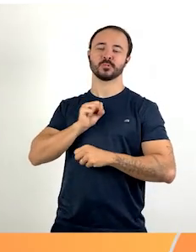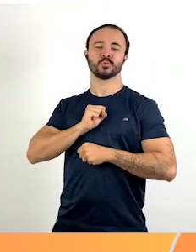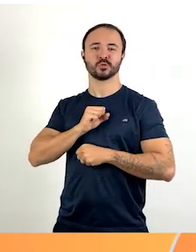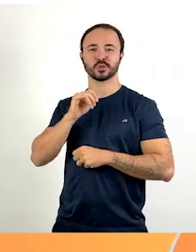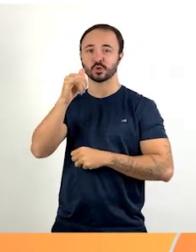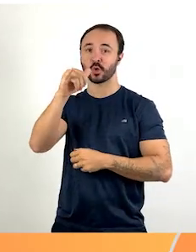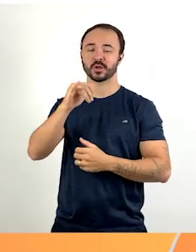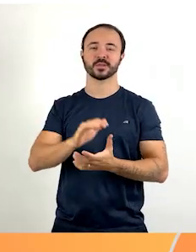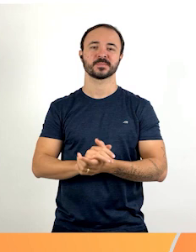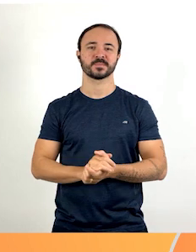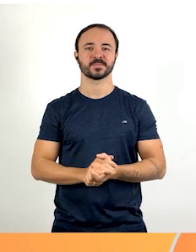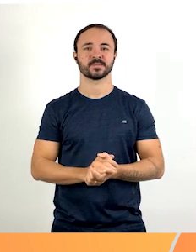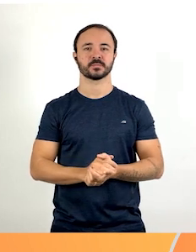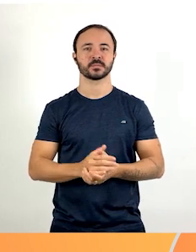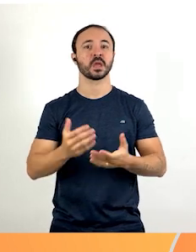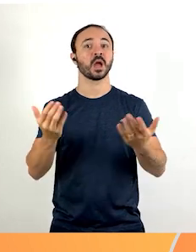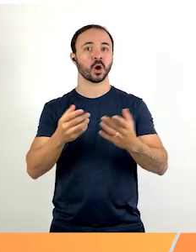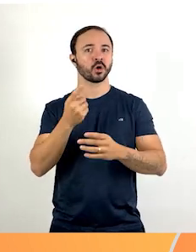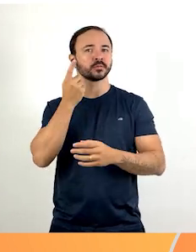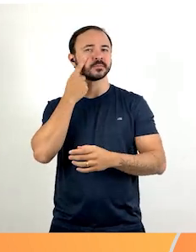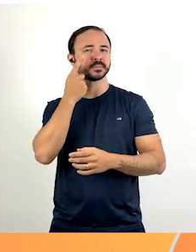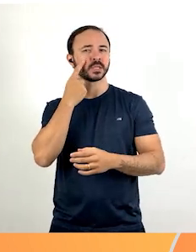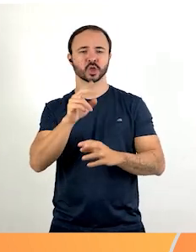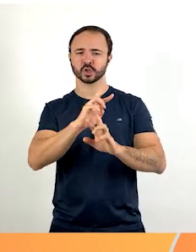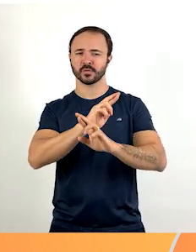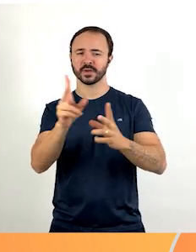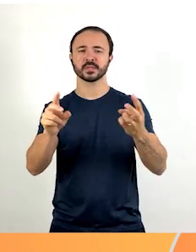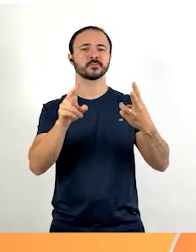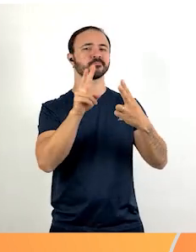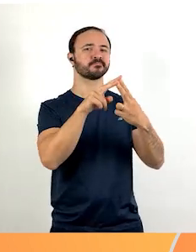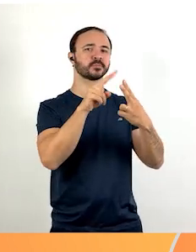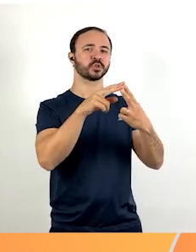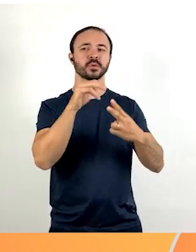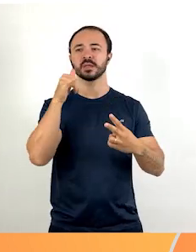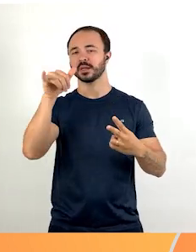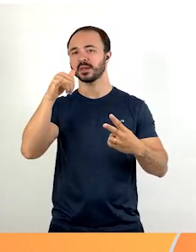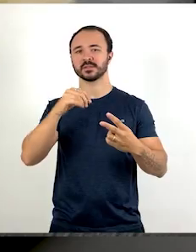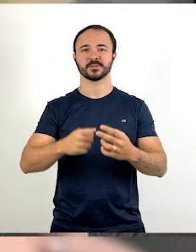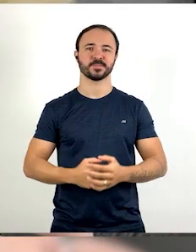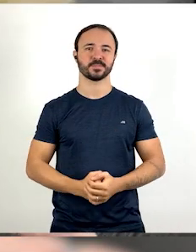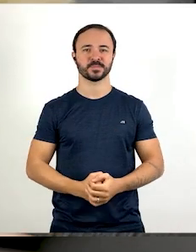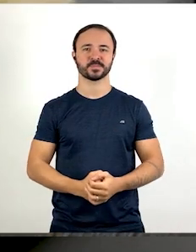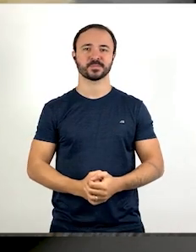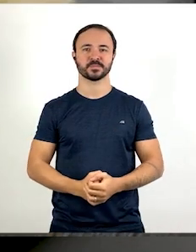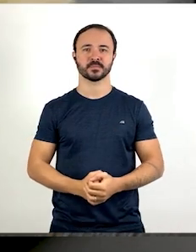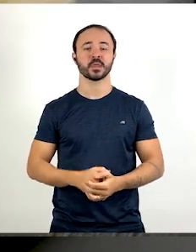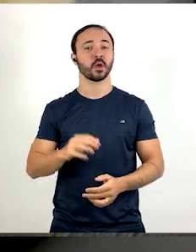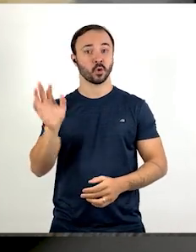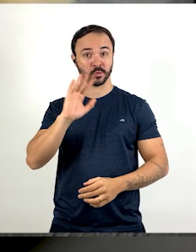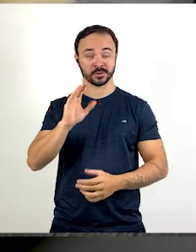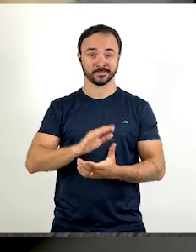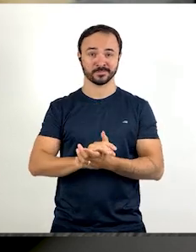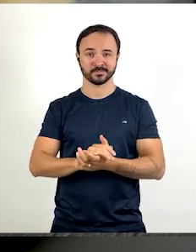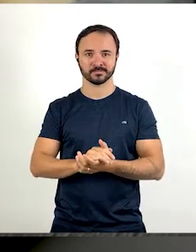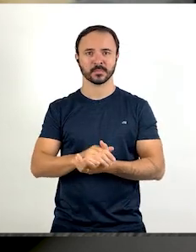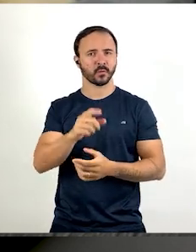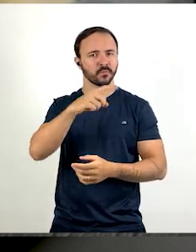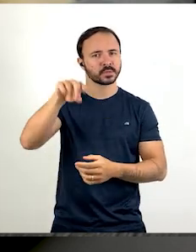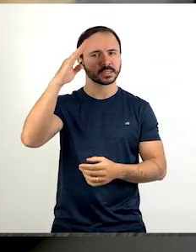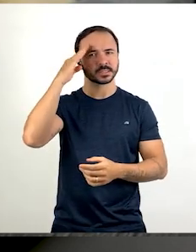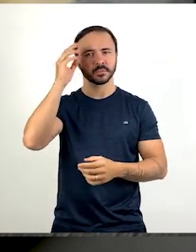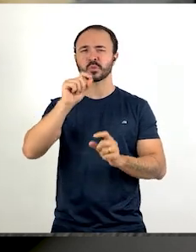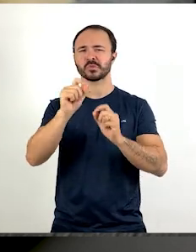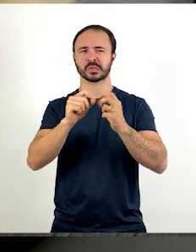choques. Agora nós vamos ver um vídeo entre a diferença entre corrente contínua e corrente alternada. Olá! Você sabe o que